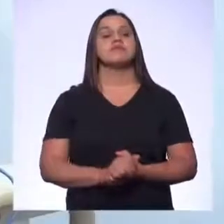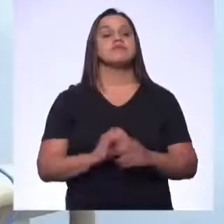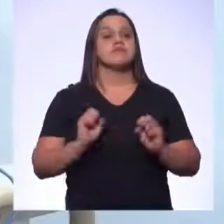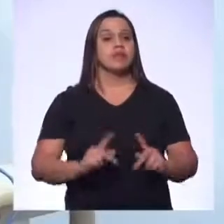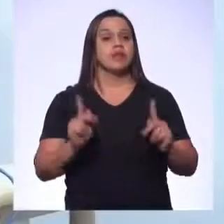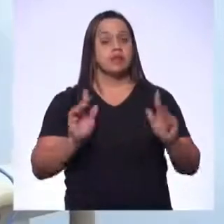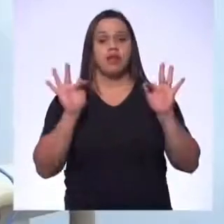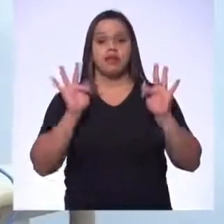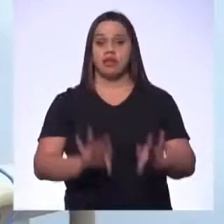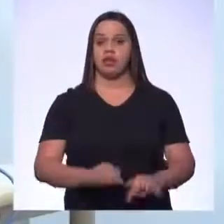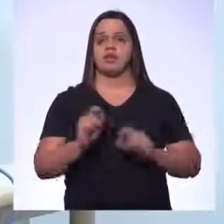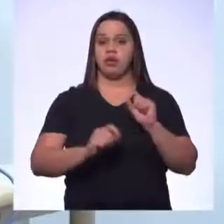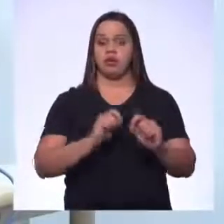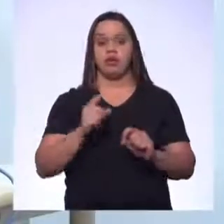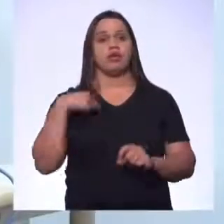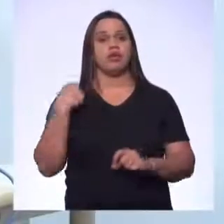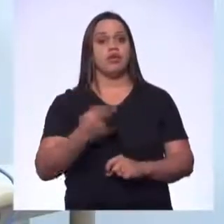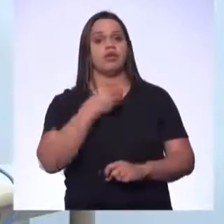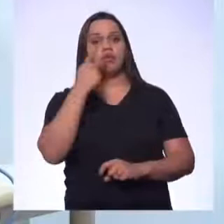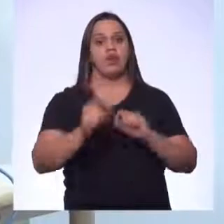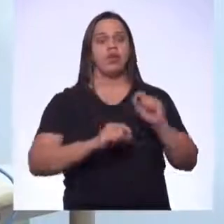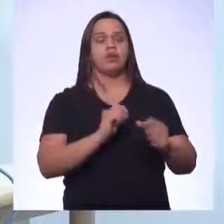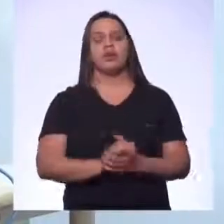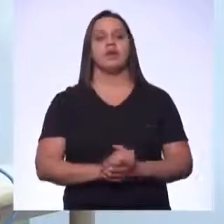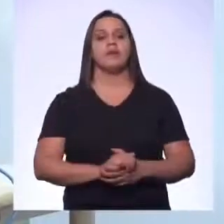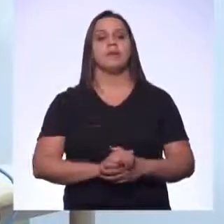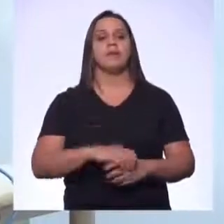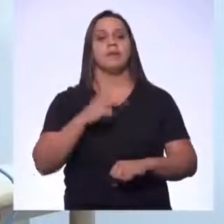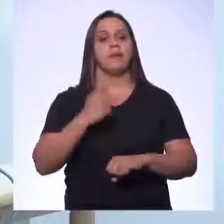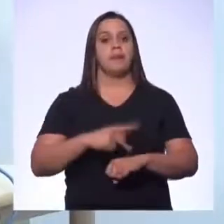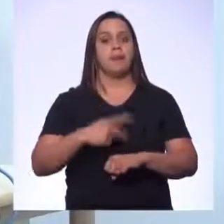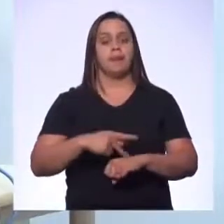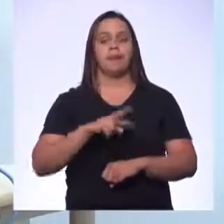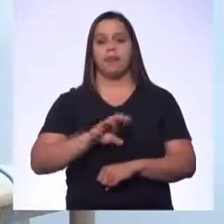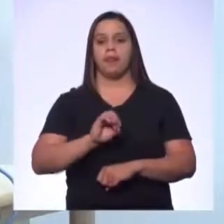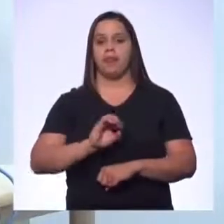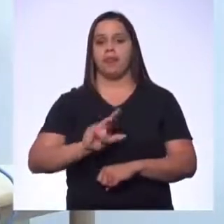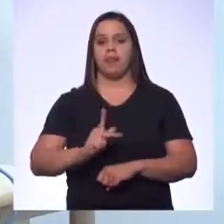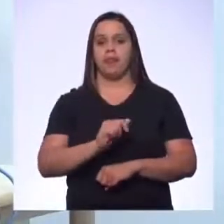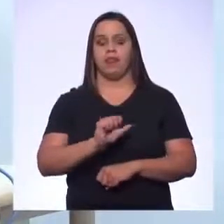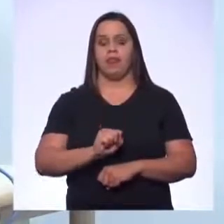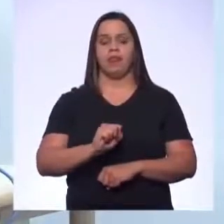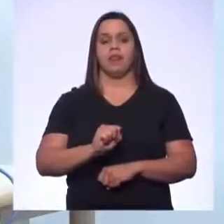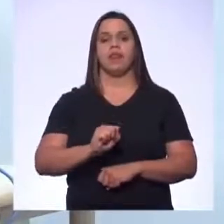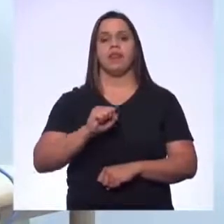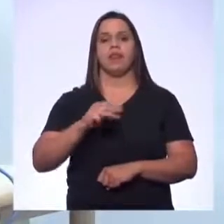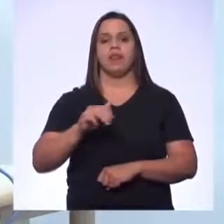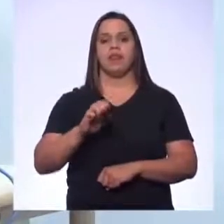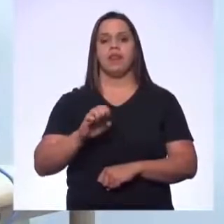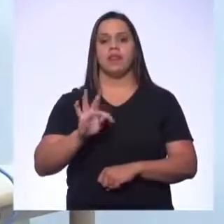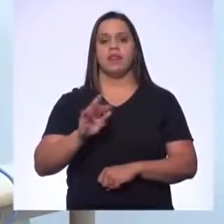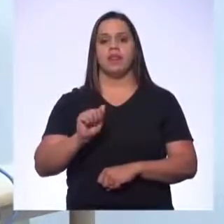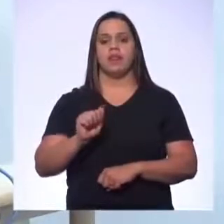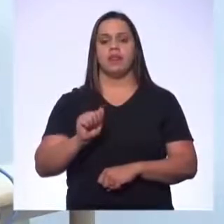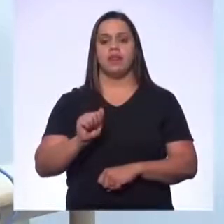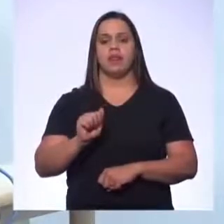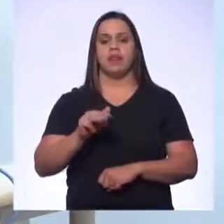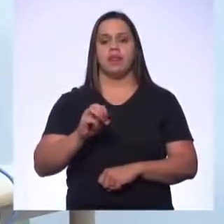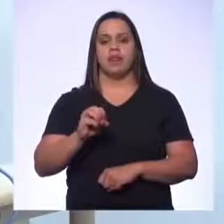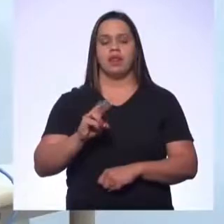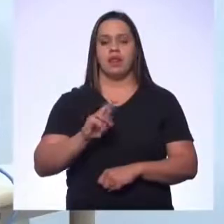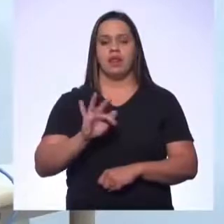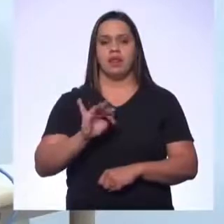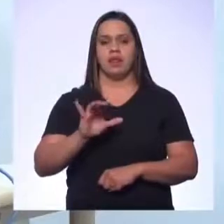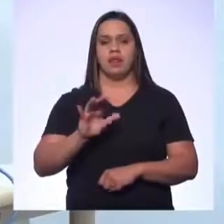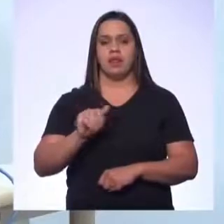Para finalizar, a gente vai falar sobre as rochas metamórficas. Tá? Então, nós vamos passar aí a rocha metamórfica, e